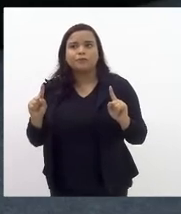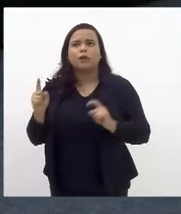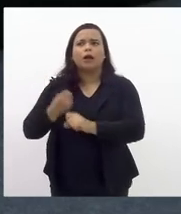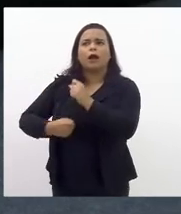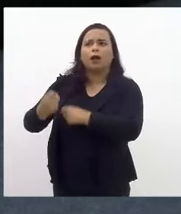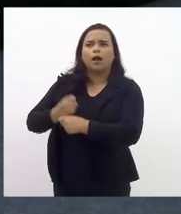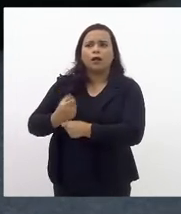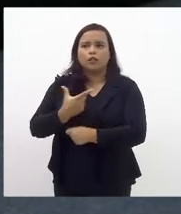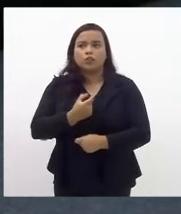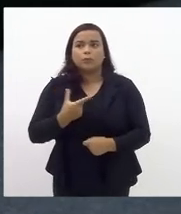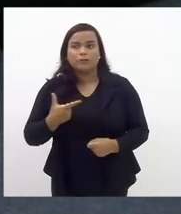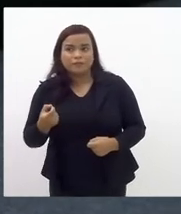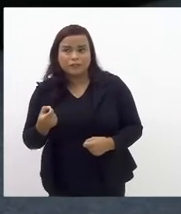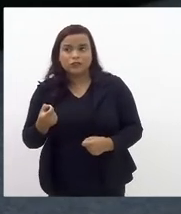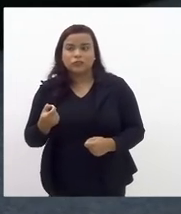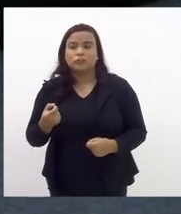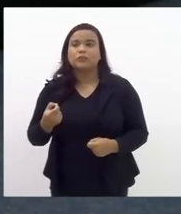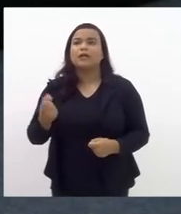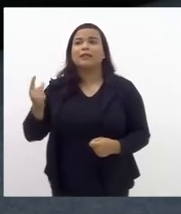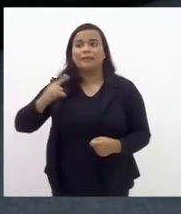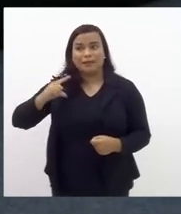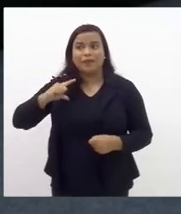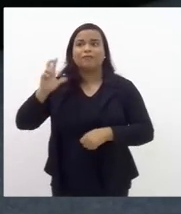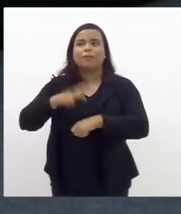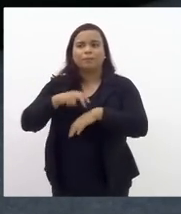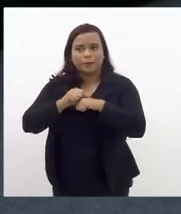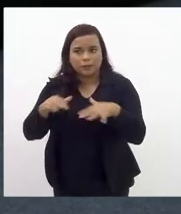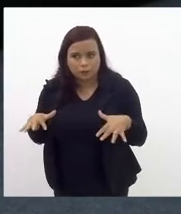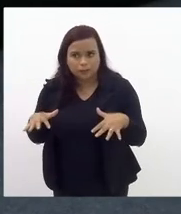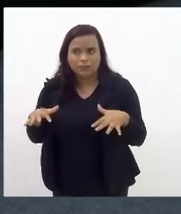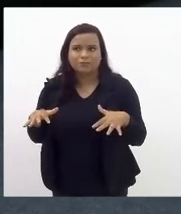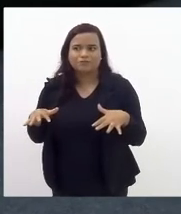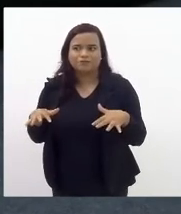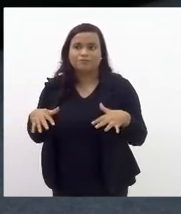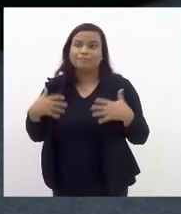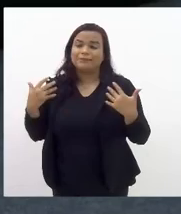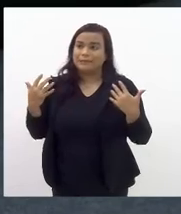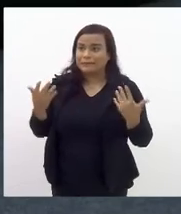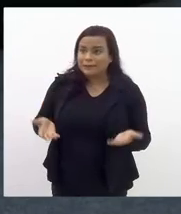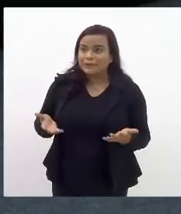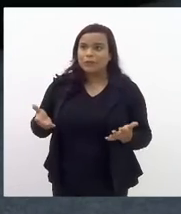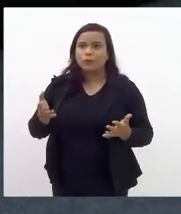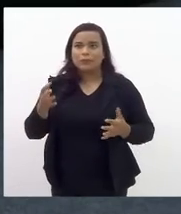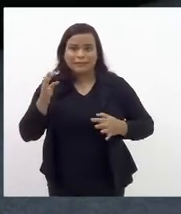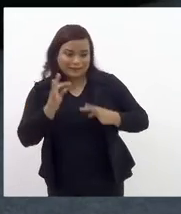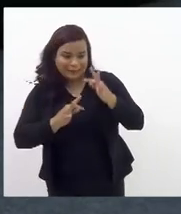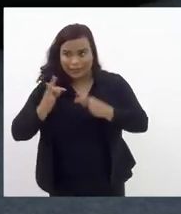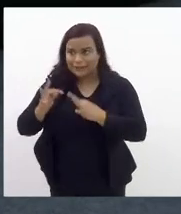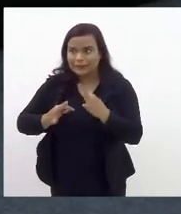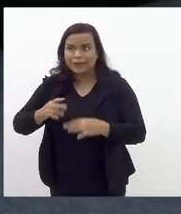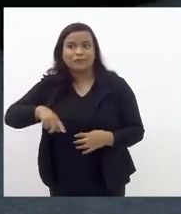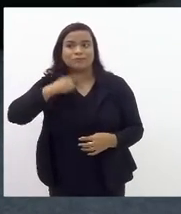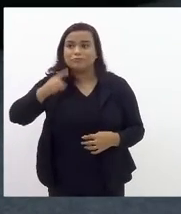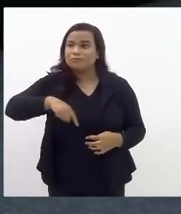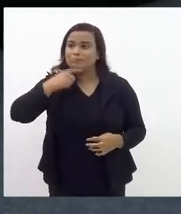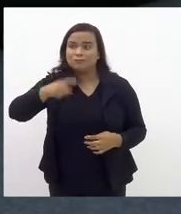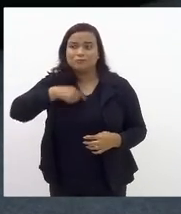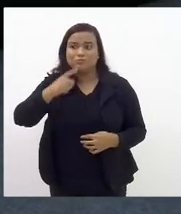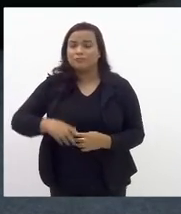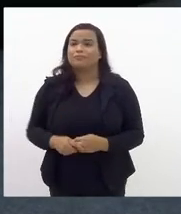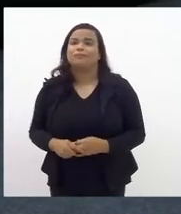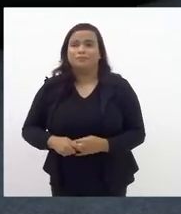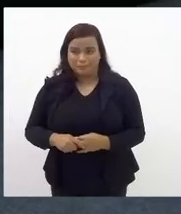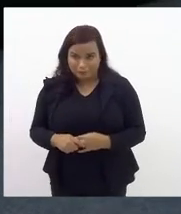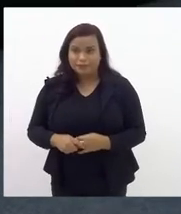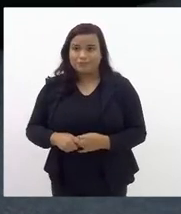2020, deputado Luiz Paulo, nós tivemos a pandemia. Então, ninguém conseguiu se tratar. O policial não conseguiu se tratar,